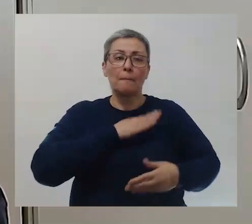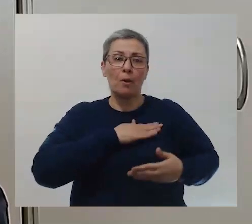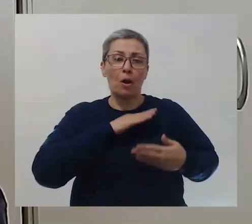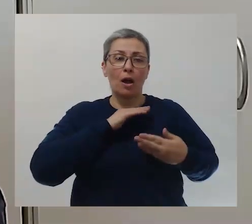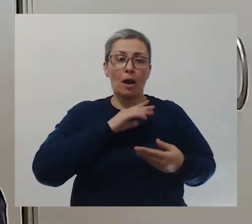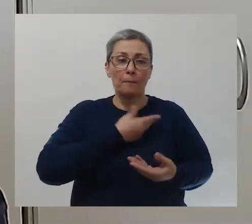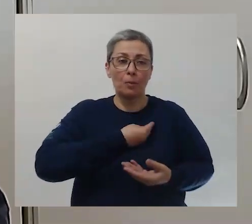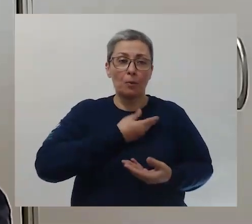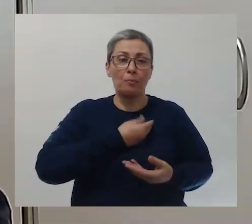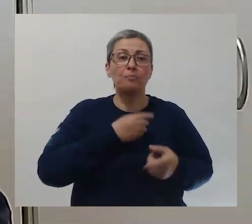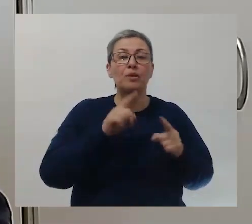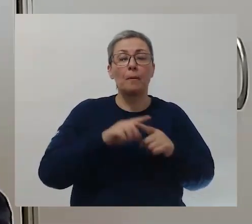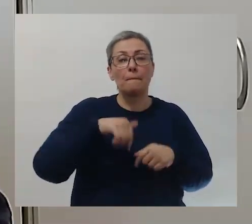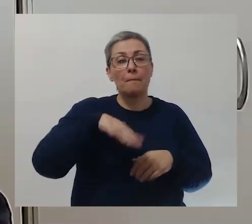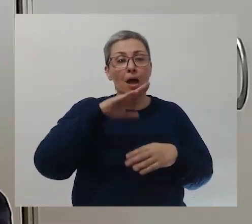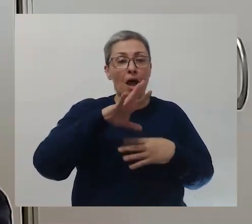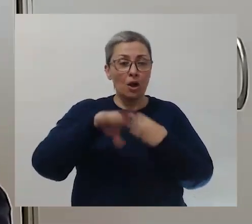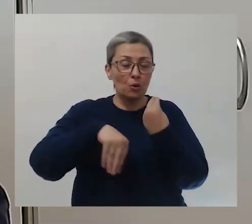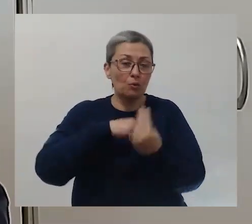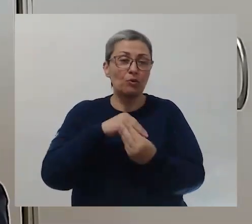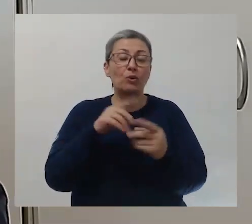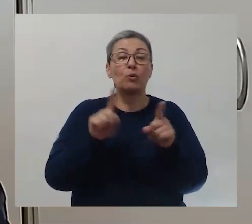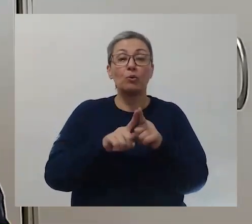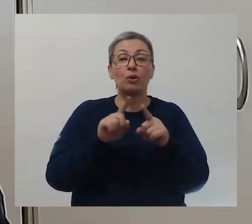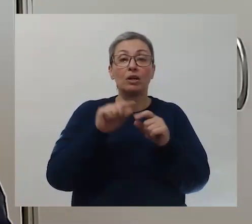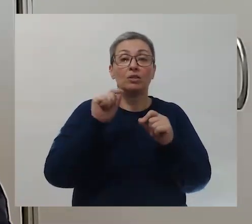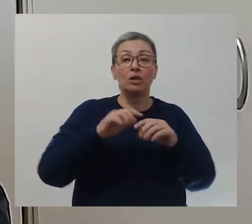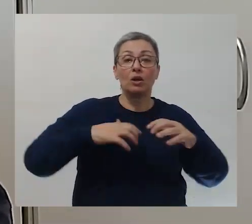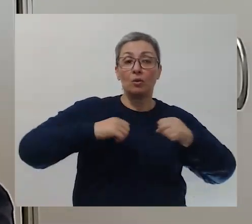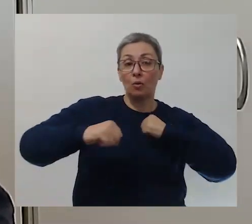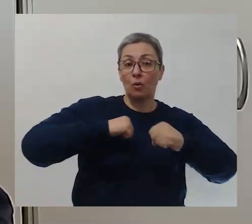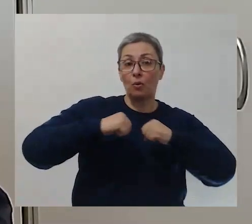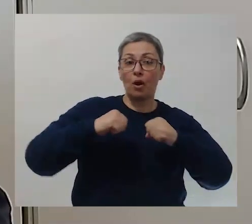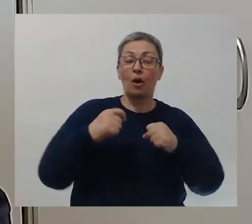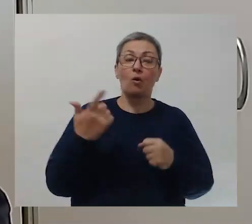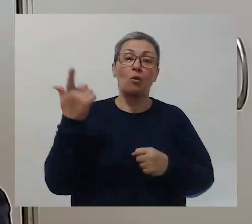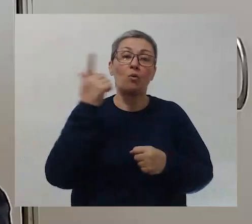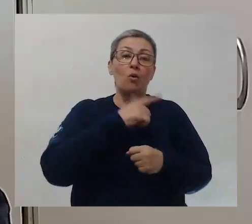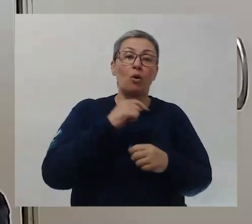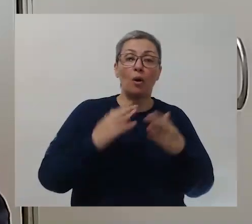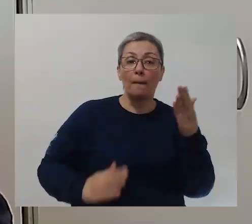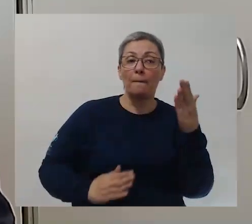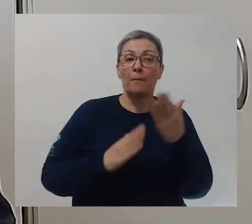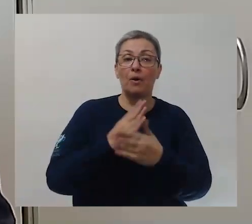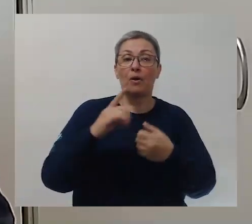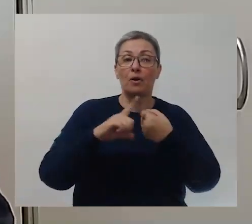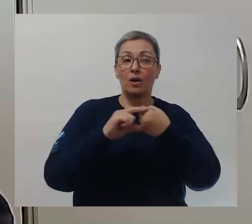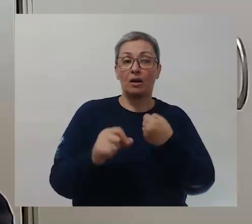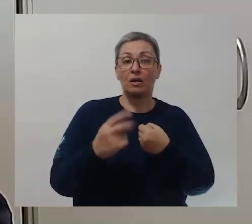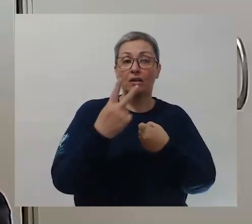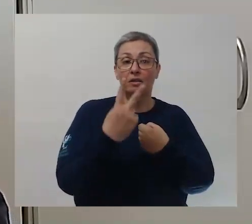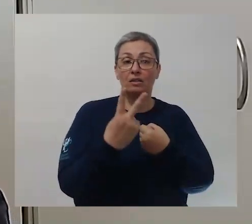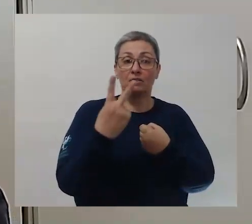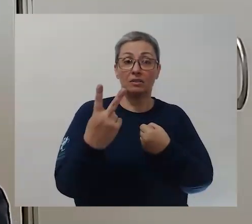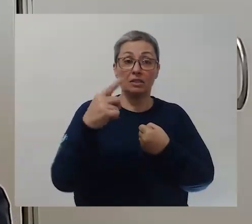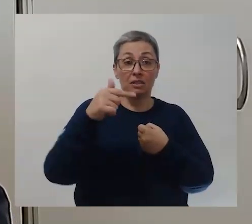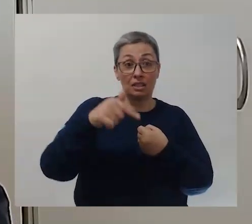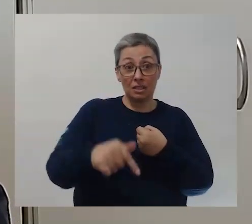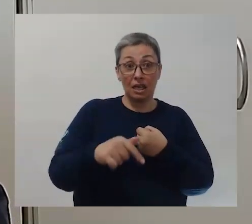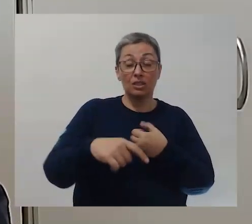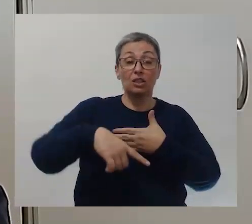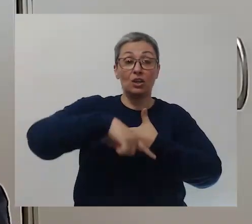aleitamento e um dos maiores envolvimentos foi o movimento que resultou na aprovação do artigo 227